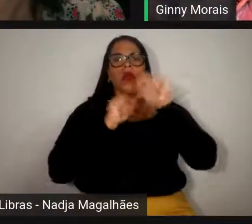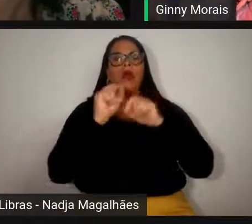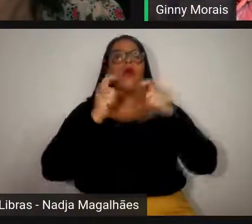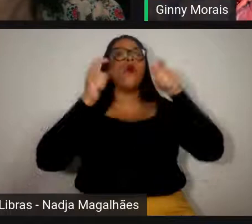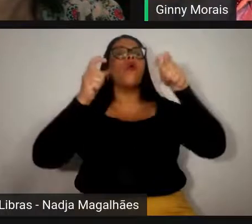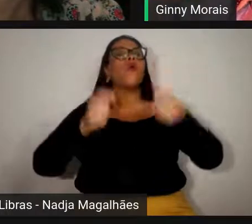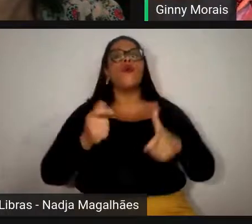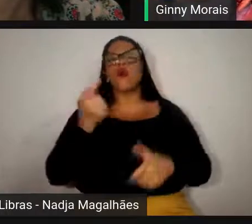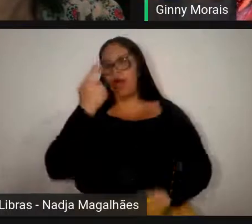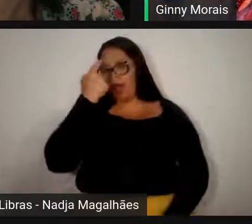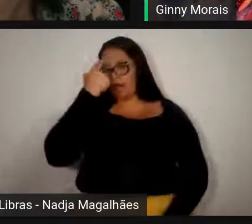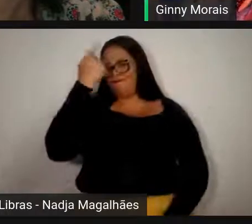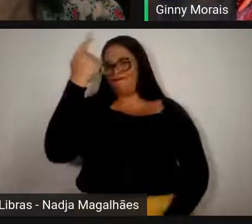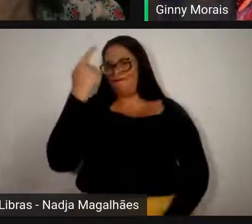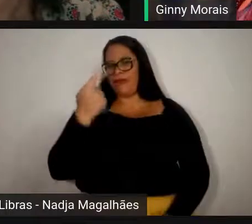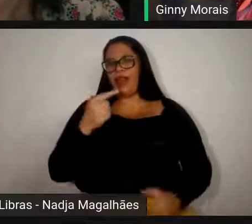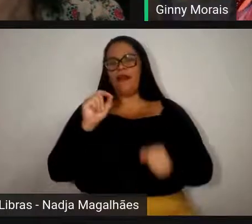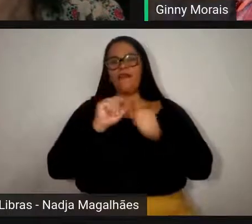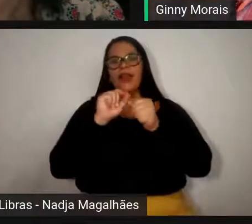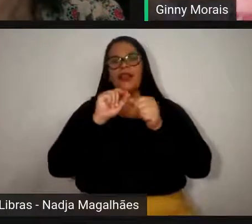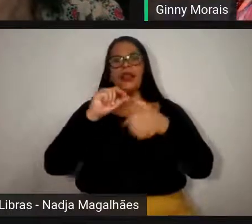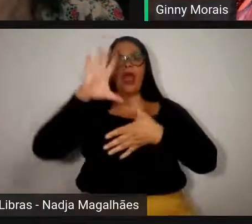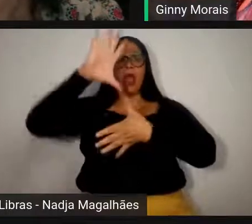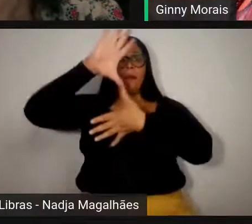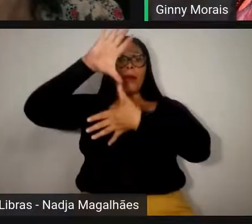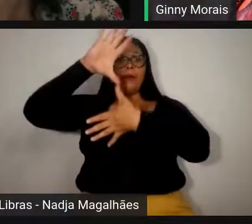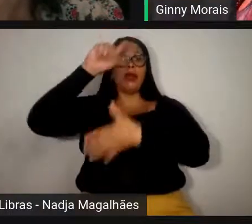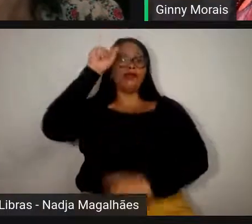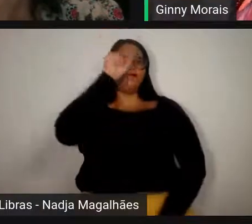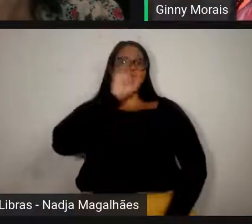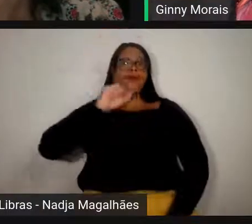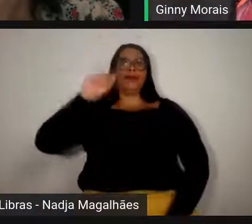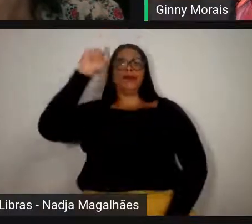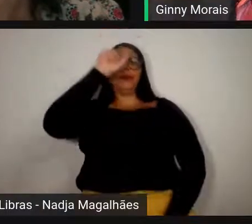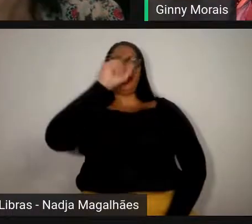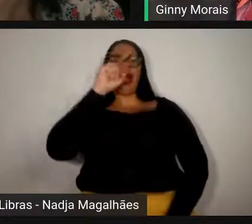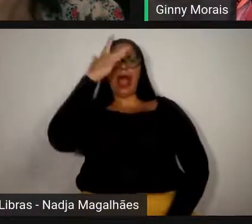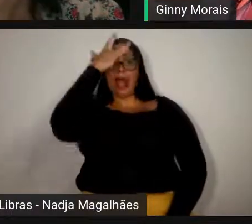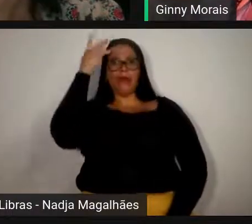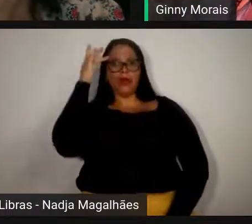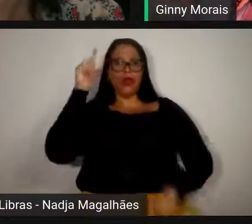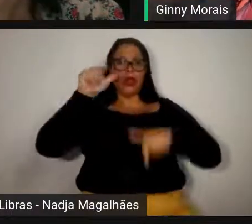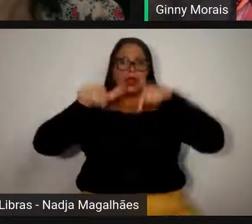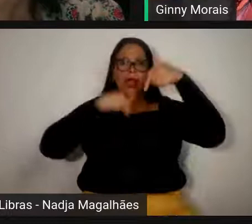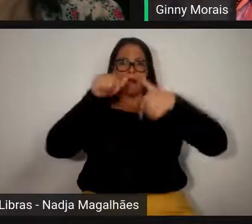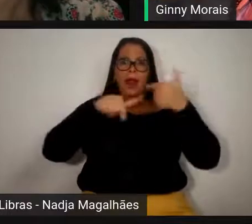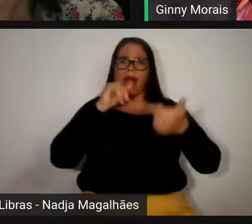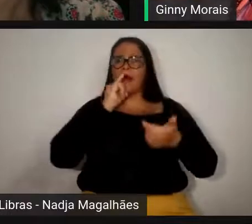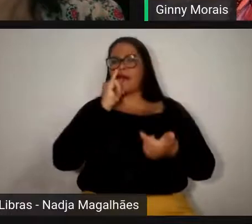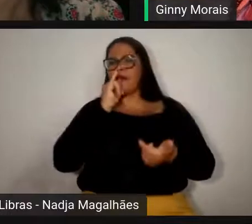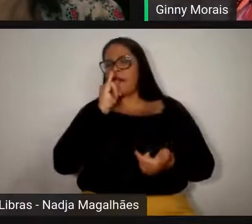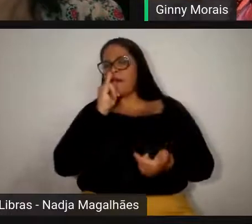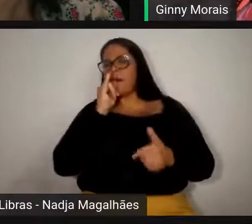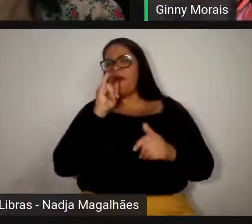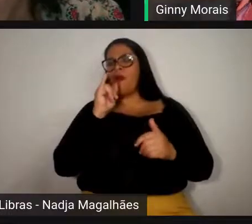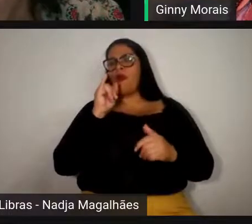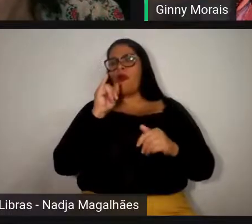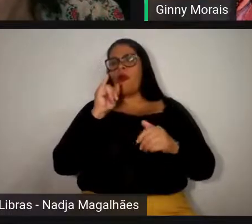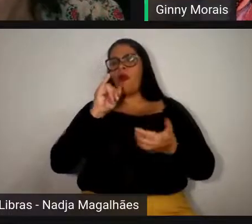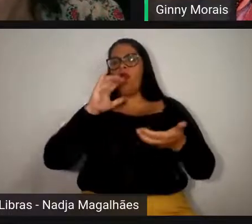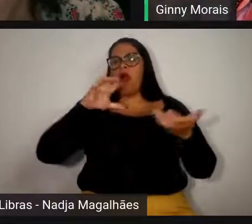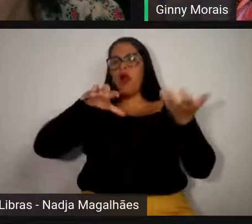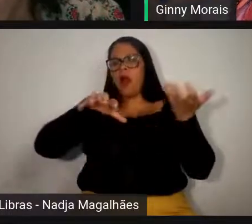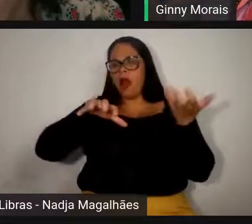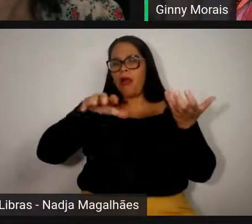a ideia, de fazer esse mapeamento, porque quem trabalha em parlamento deve ter sentido a mesma coisa que